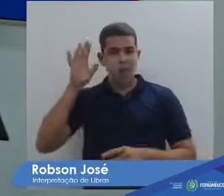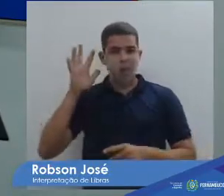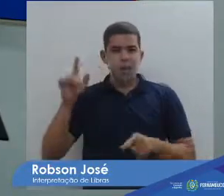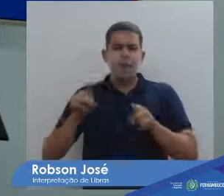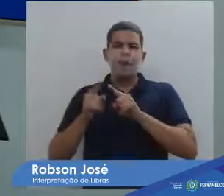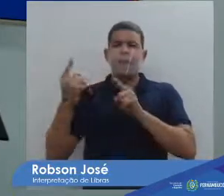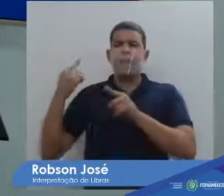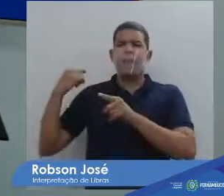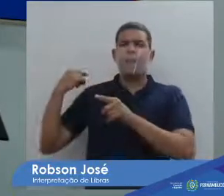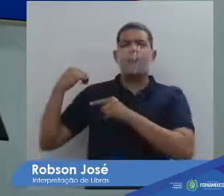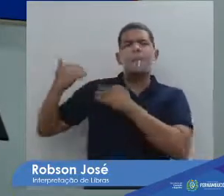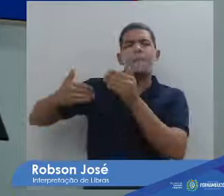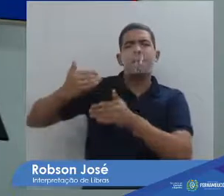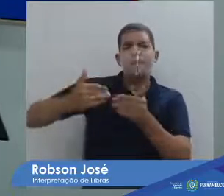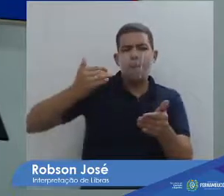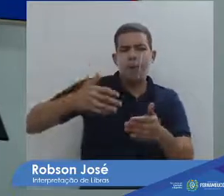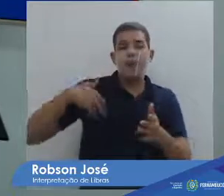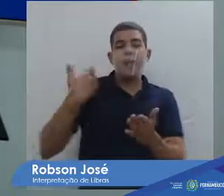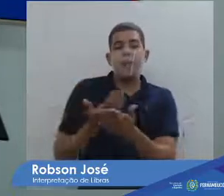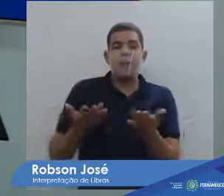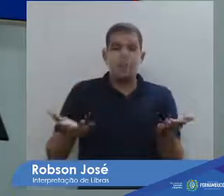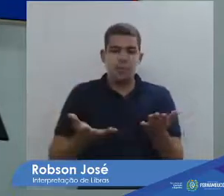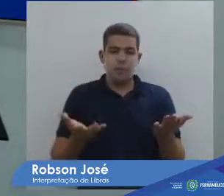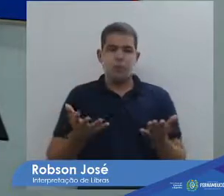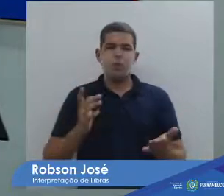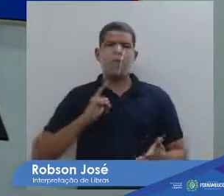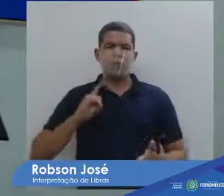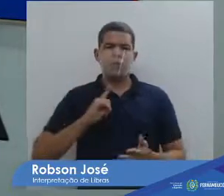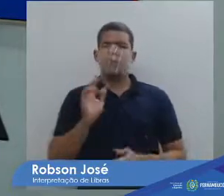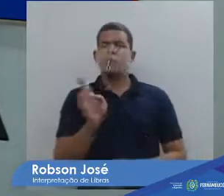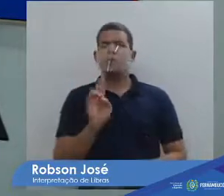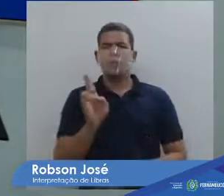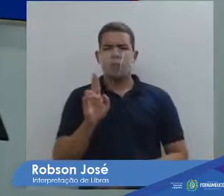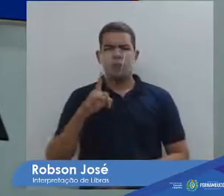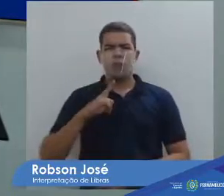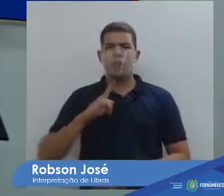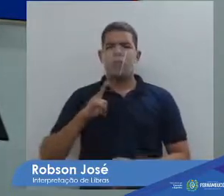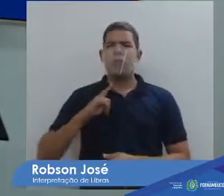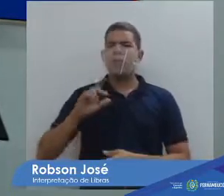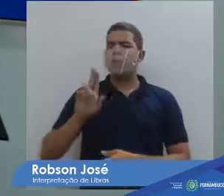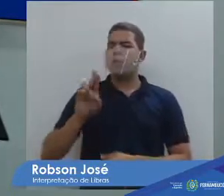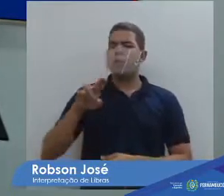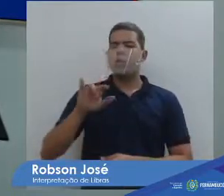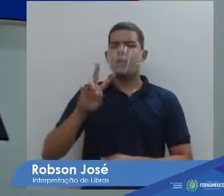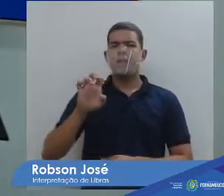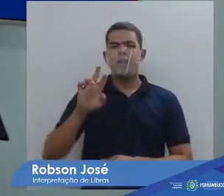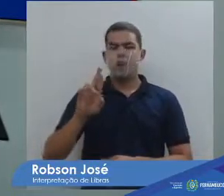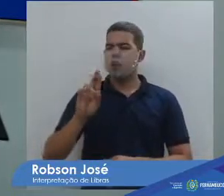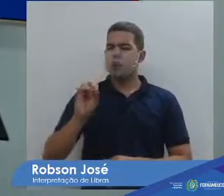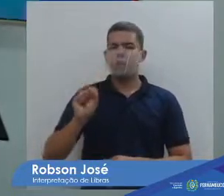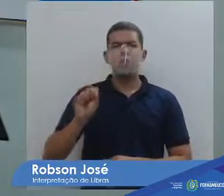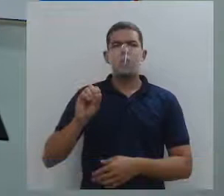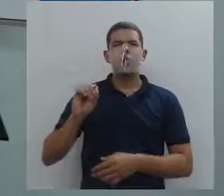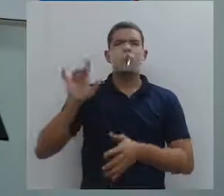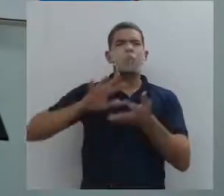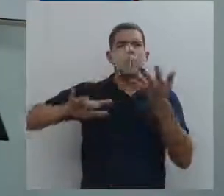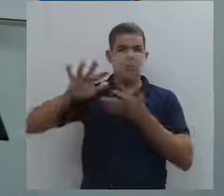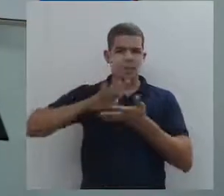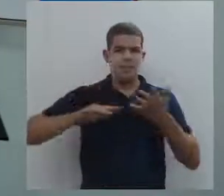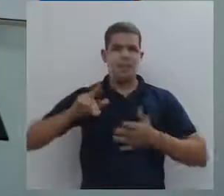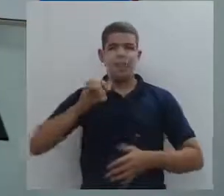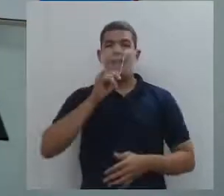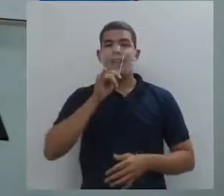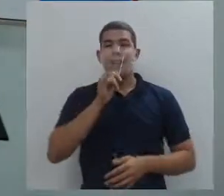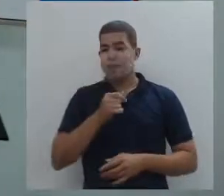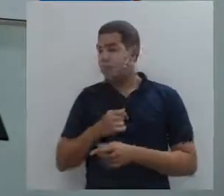processo evolutivo para chegar numa teoria que denominamos hoje o universo e a sua toda diversidade. Para isso, a gente